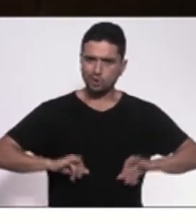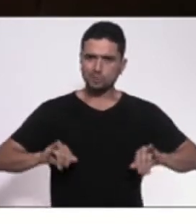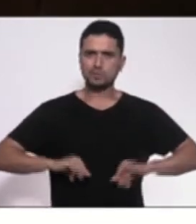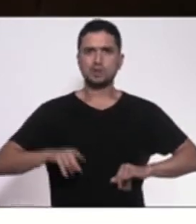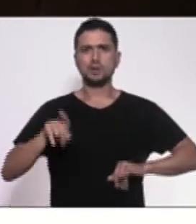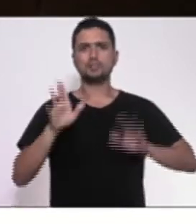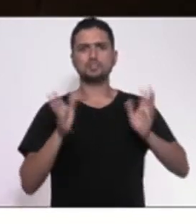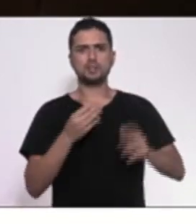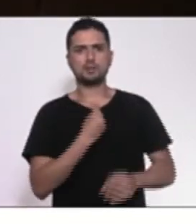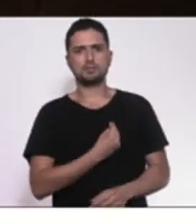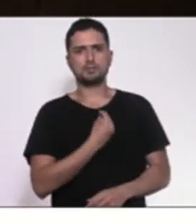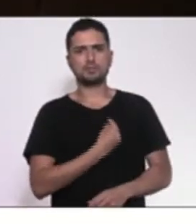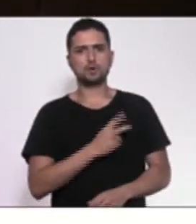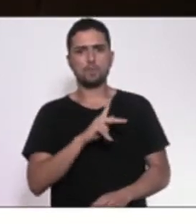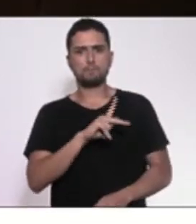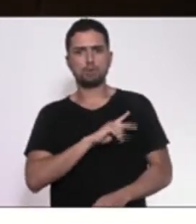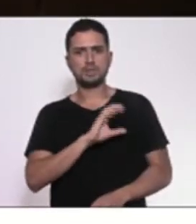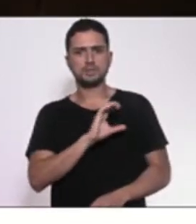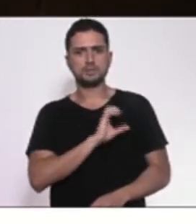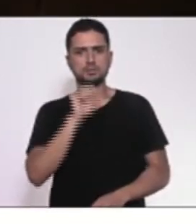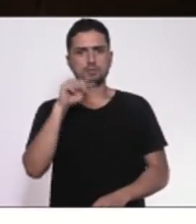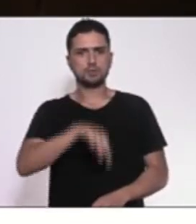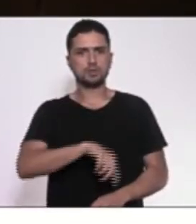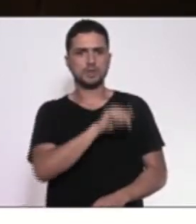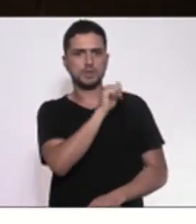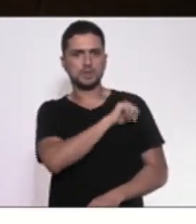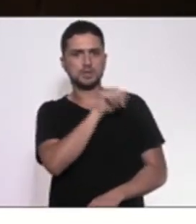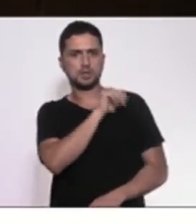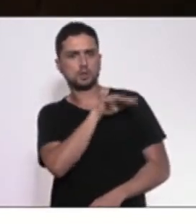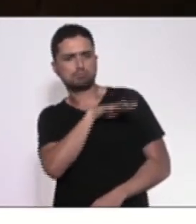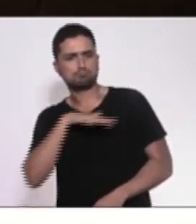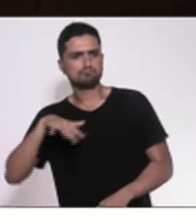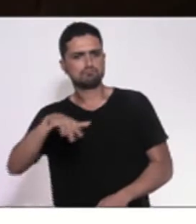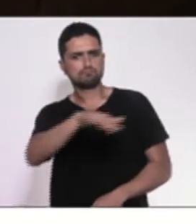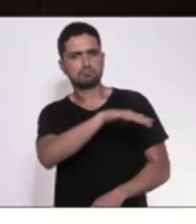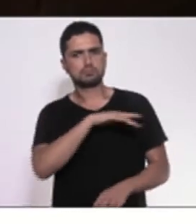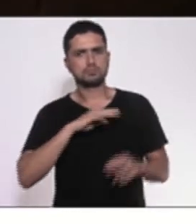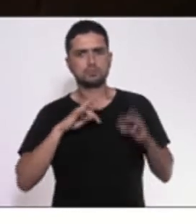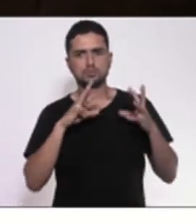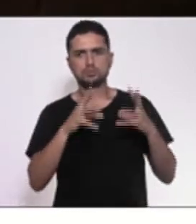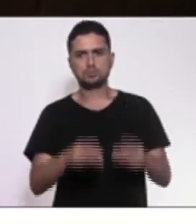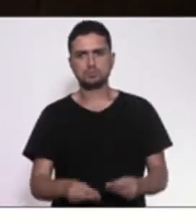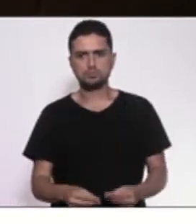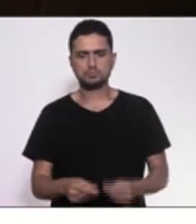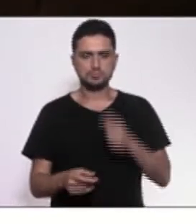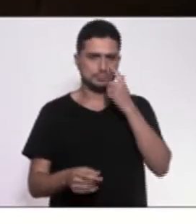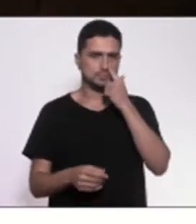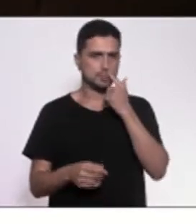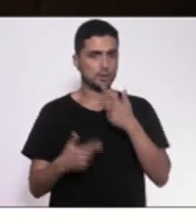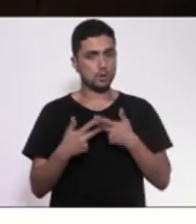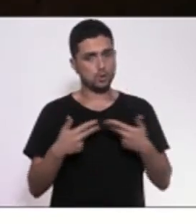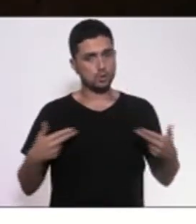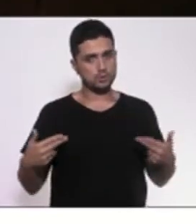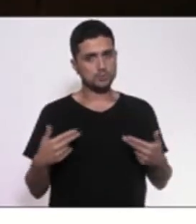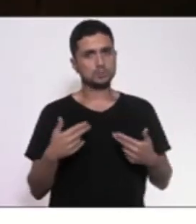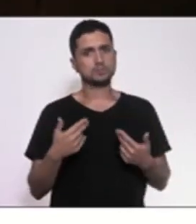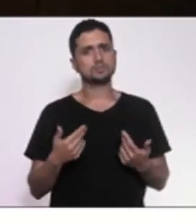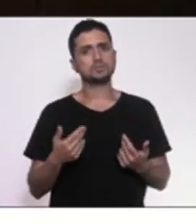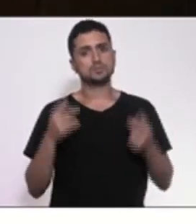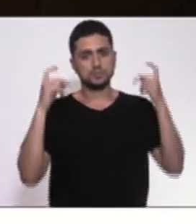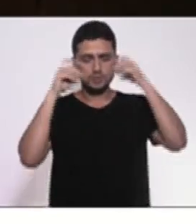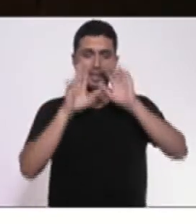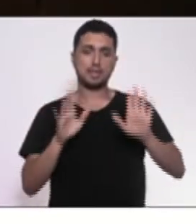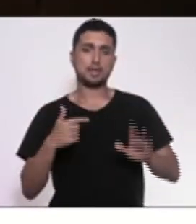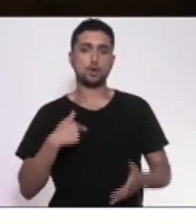tudo dentro da Polícia Civil do Estado do Rio de Janeiro e viu as coisas, tenho convicção disso, as coisas mais tenebrosas. Agora, eu sou